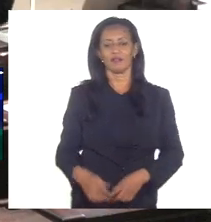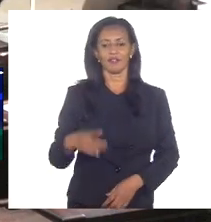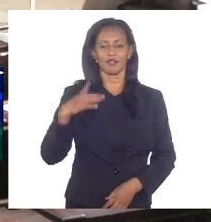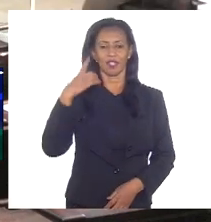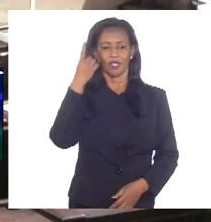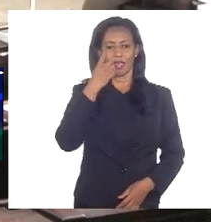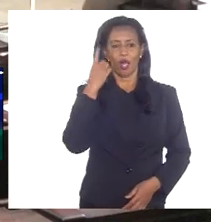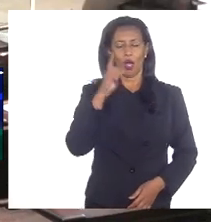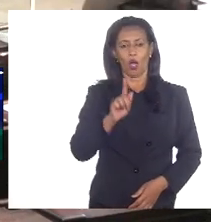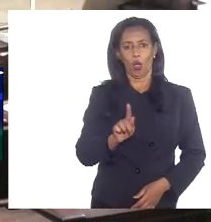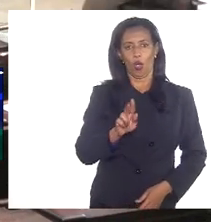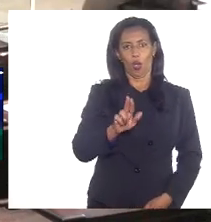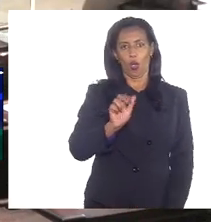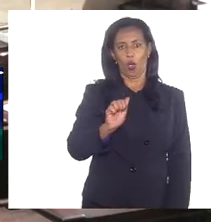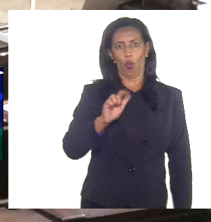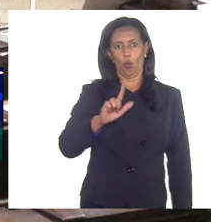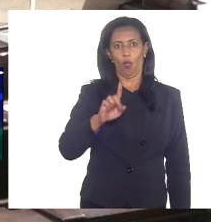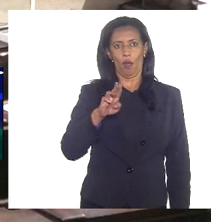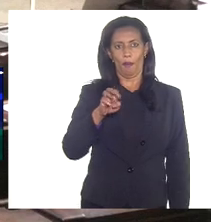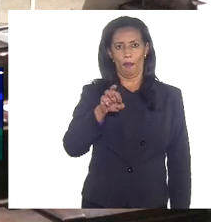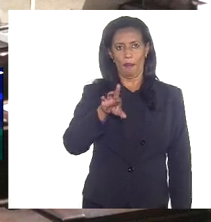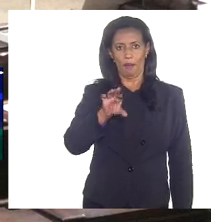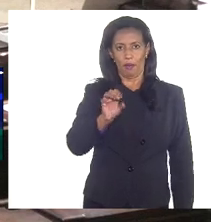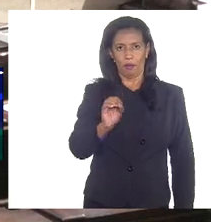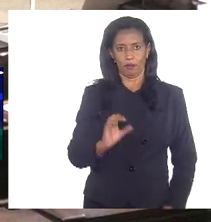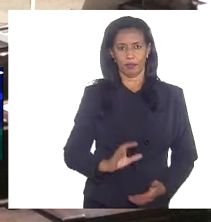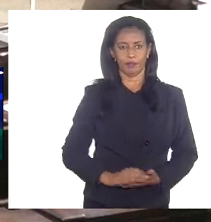Deputado Márcio Gualberto.